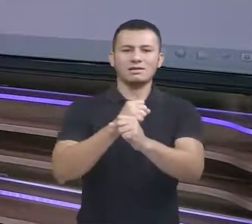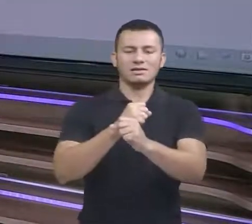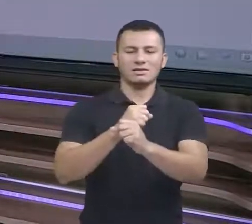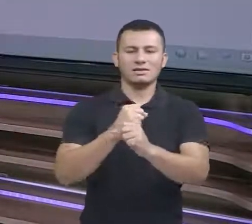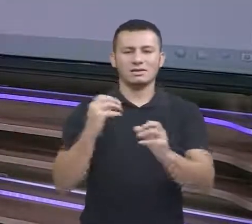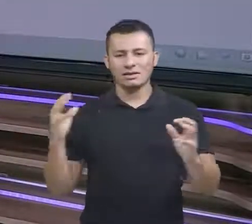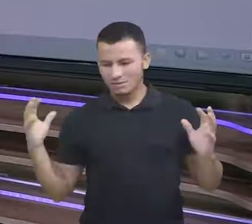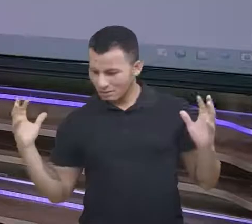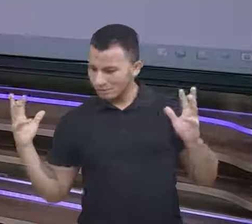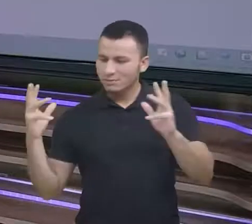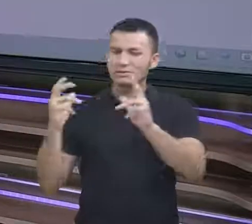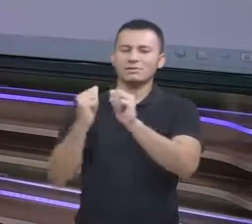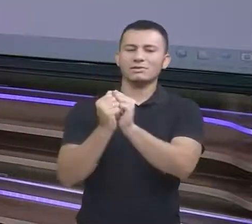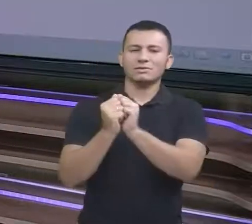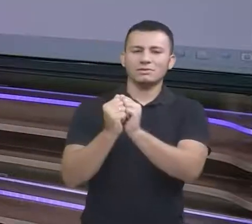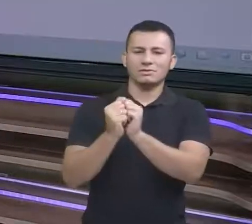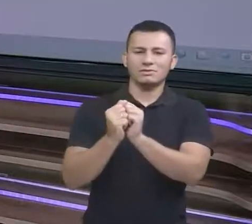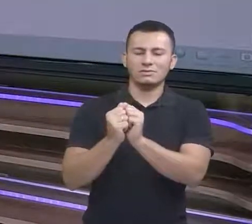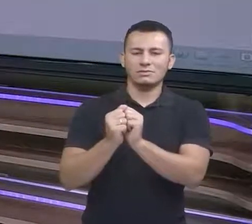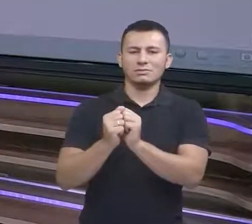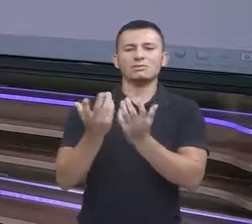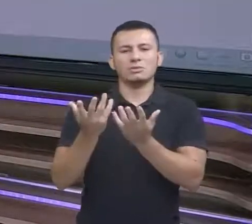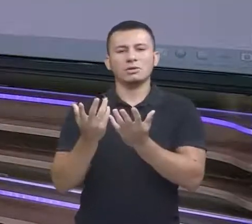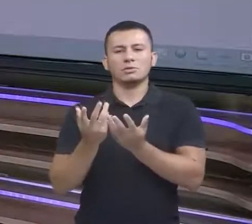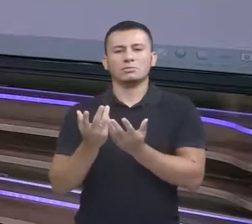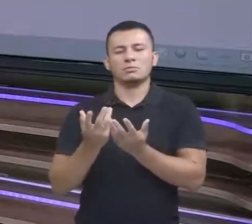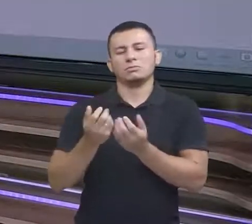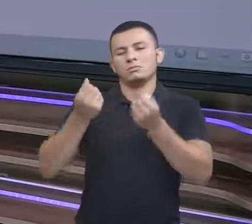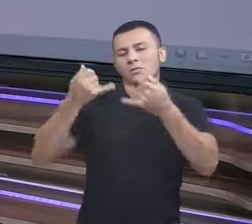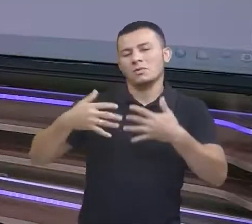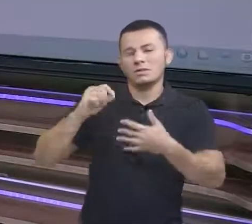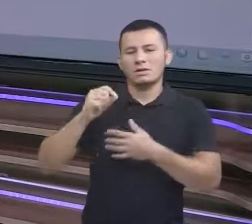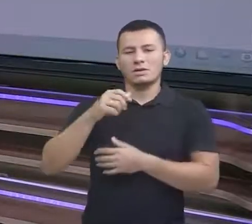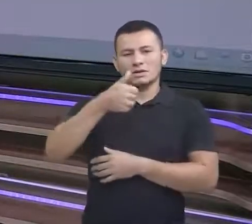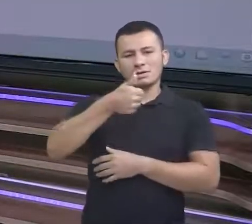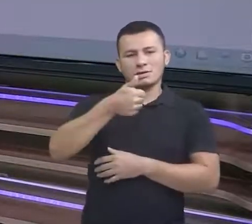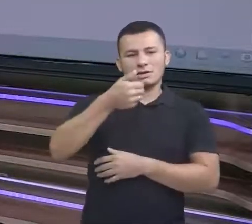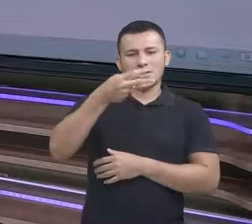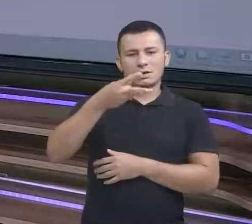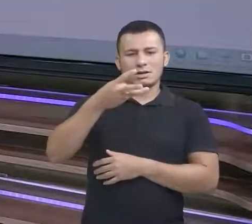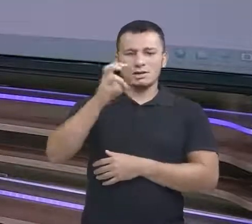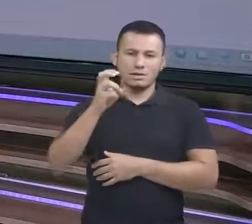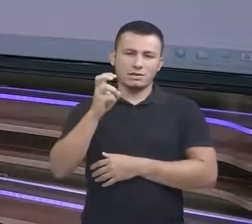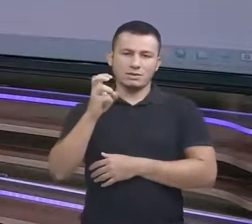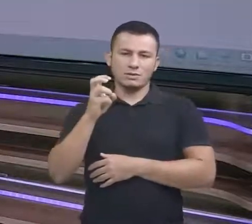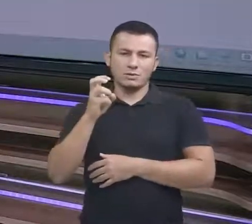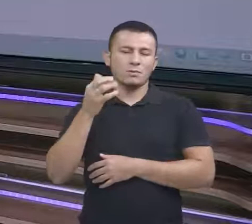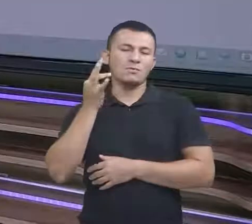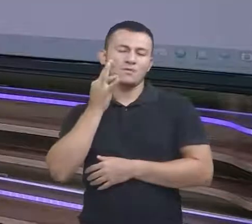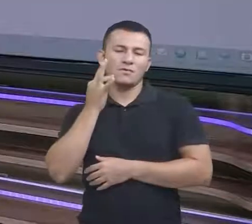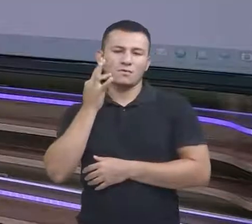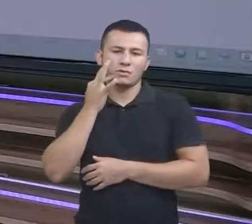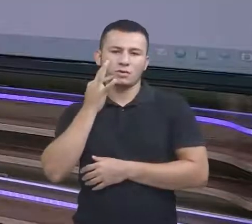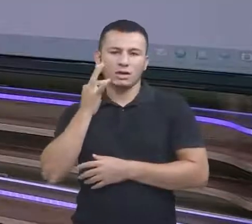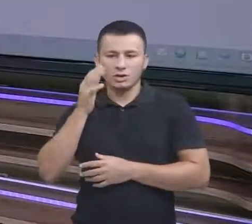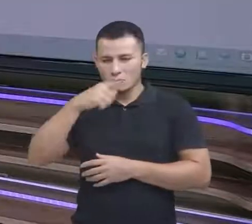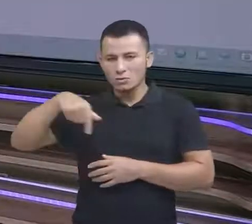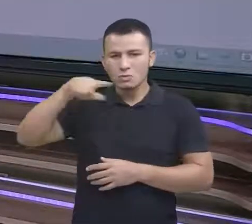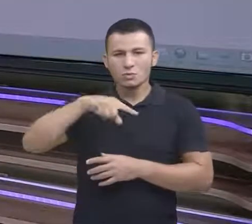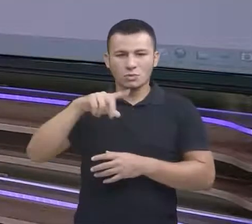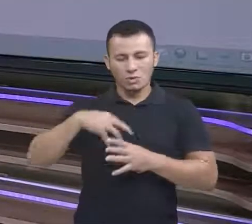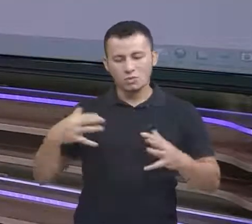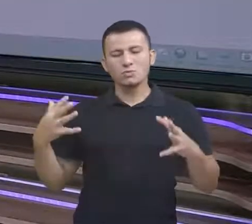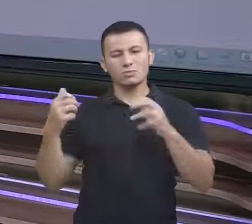aí eu falo que eu comprei 135 frutas né falo no total com pus assim